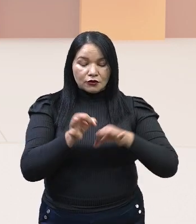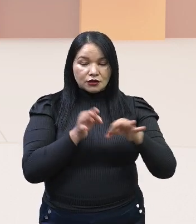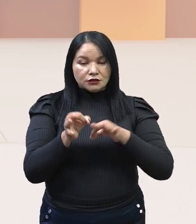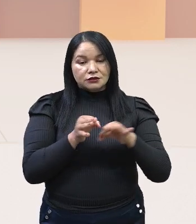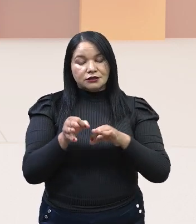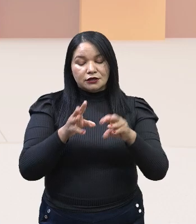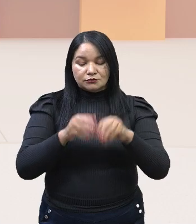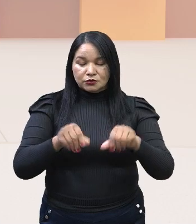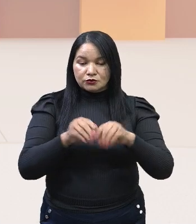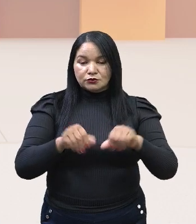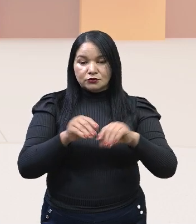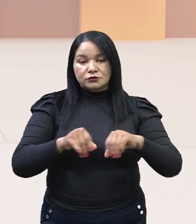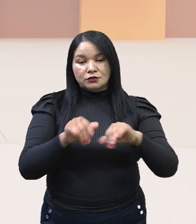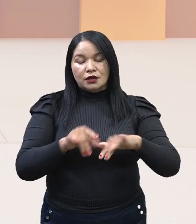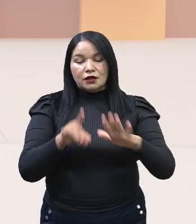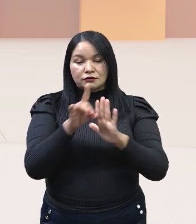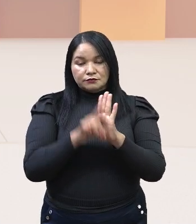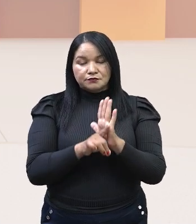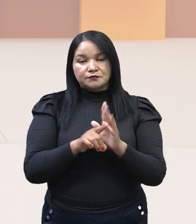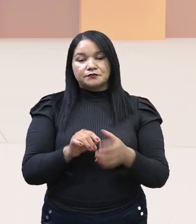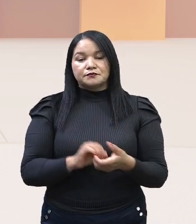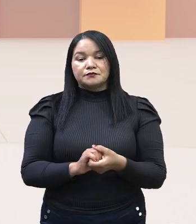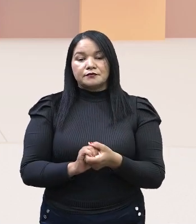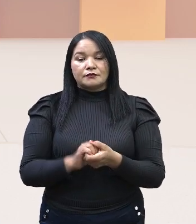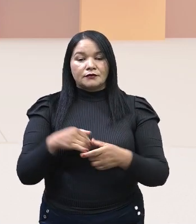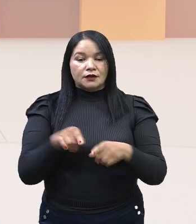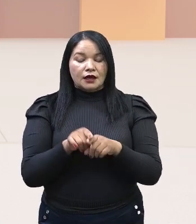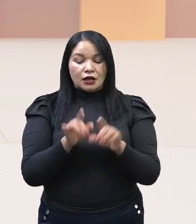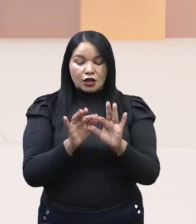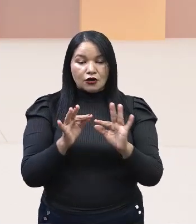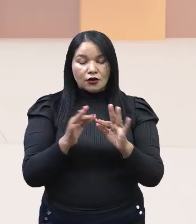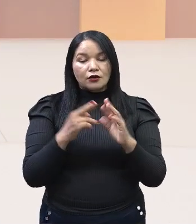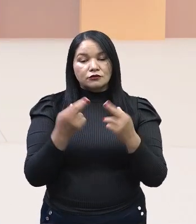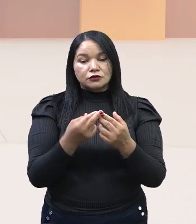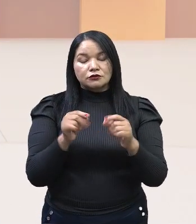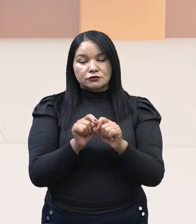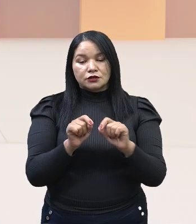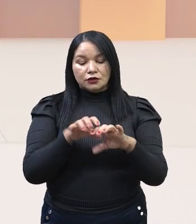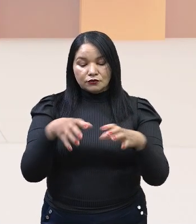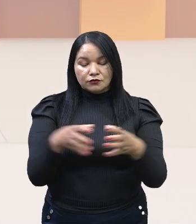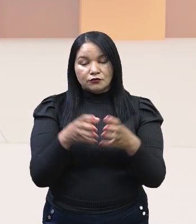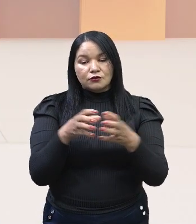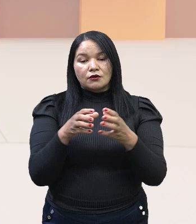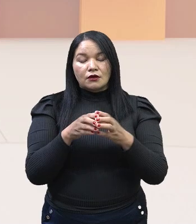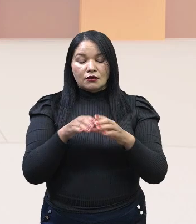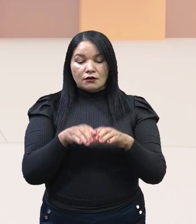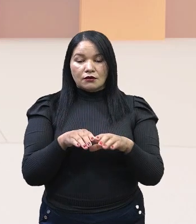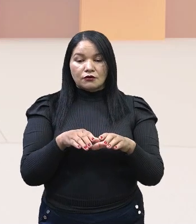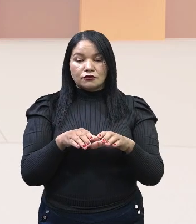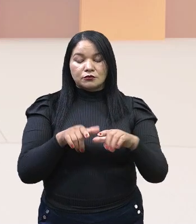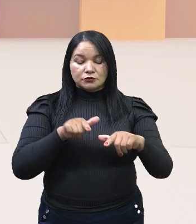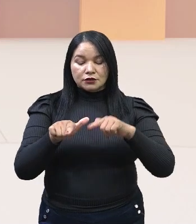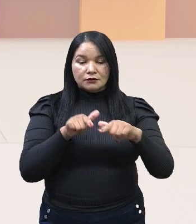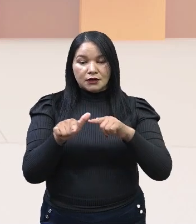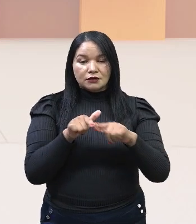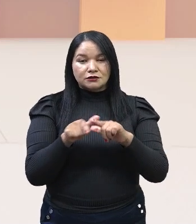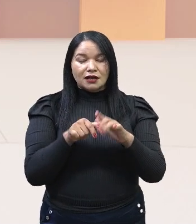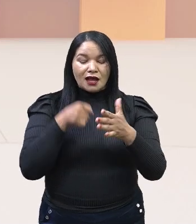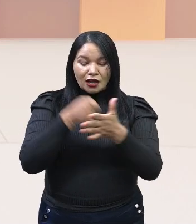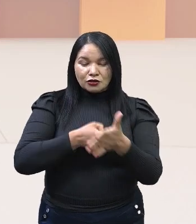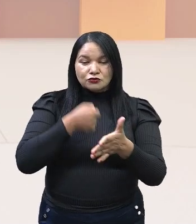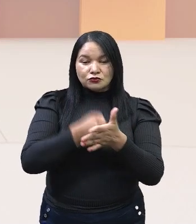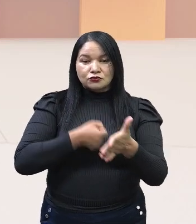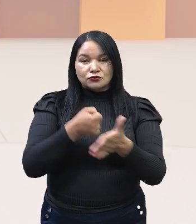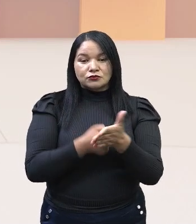terra. Então, a gente vai ter a reunião desses camponeses que vão lutar contra essas desigualdades